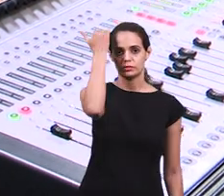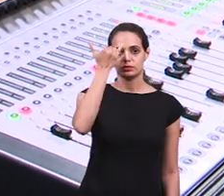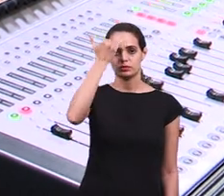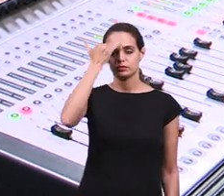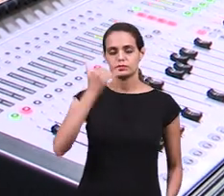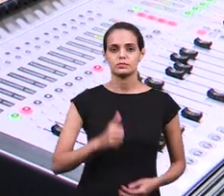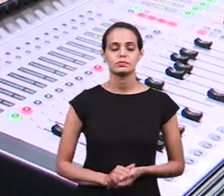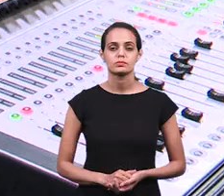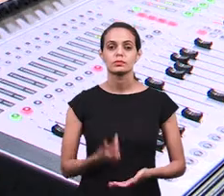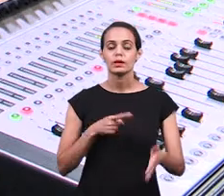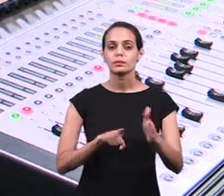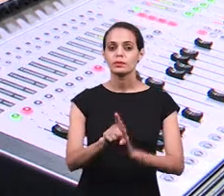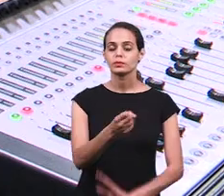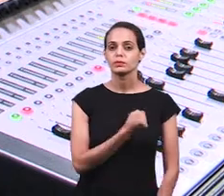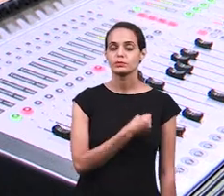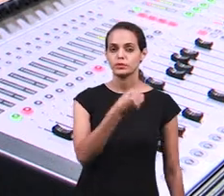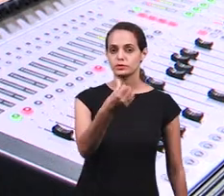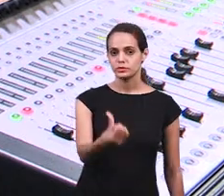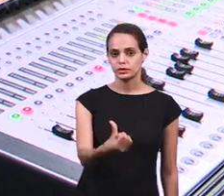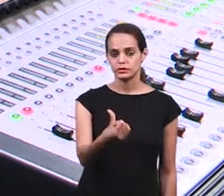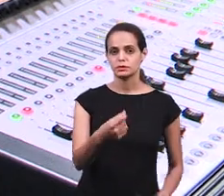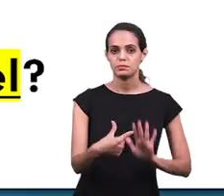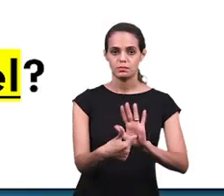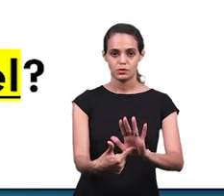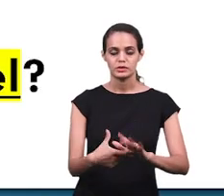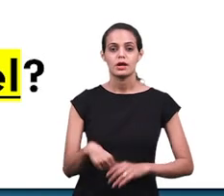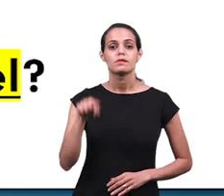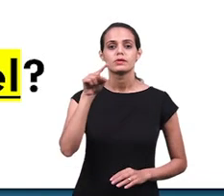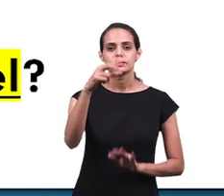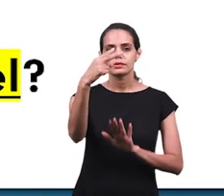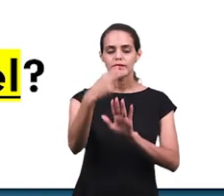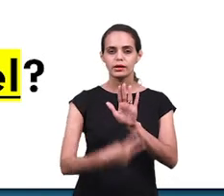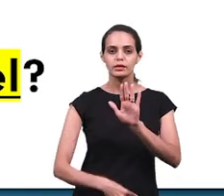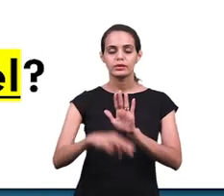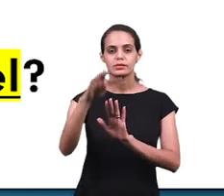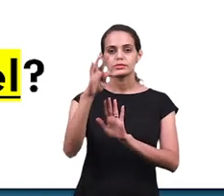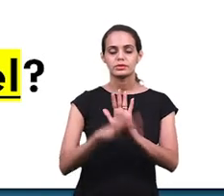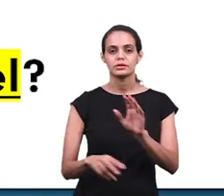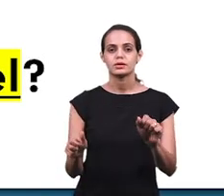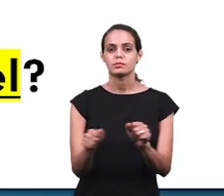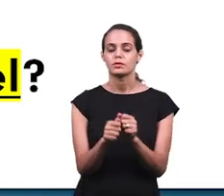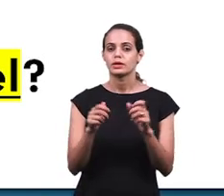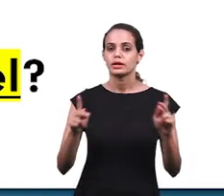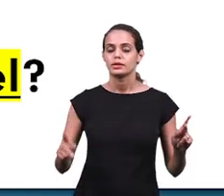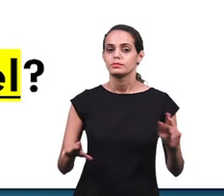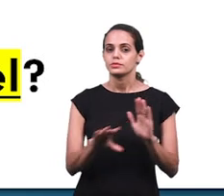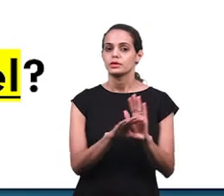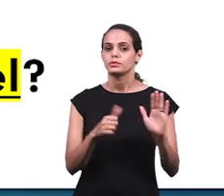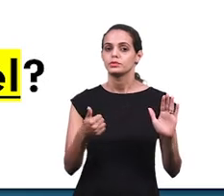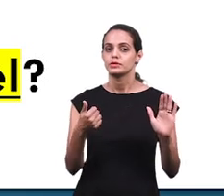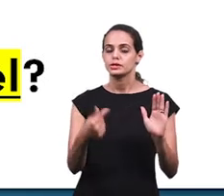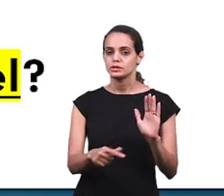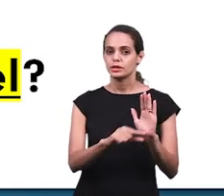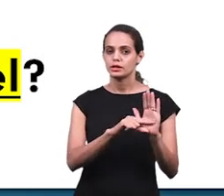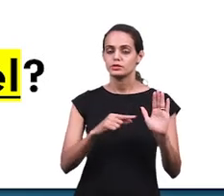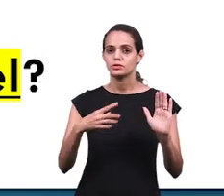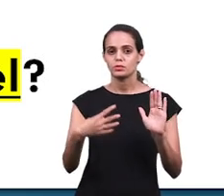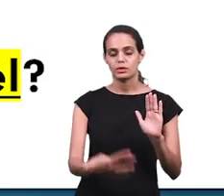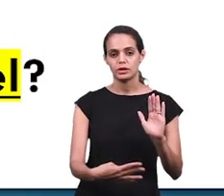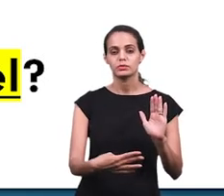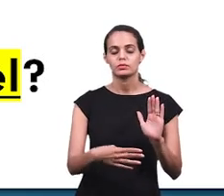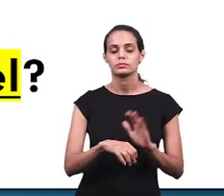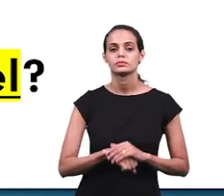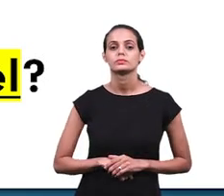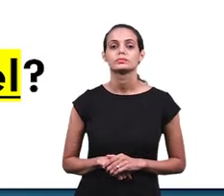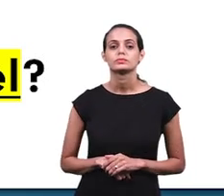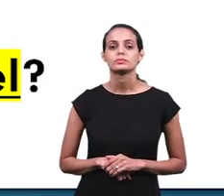e ungidos. E a pergunta 6 diz assim: leia os textos de Apocalipse 17, 4 e